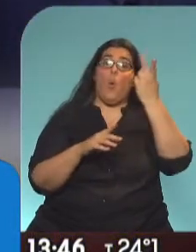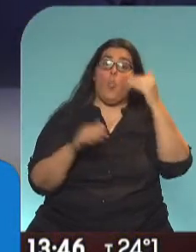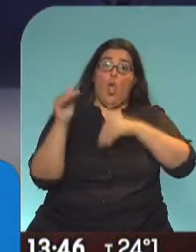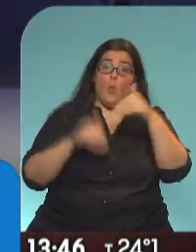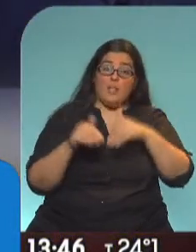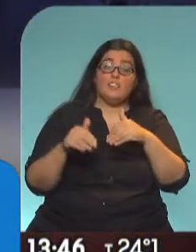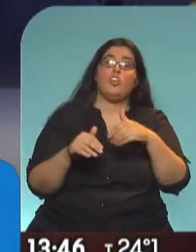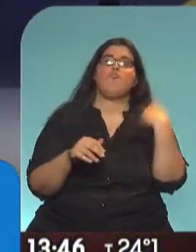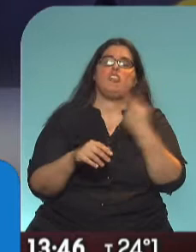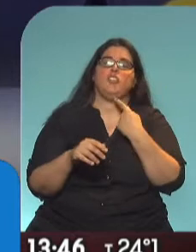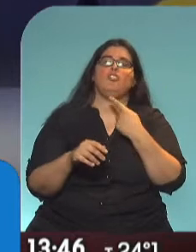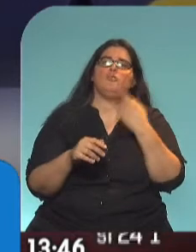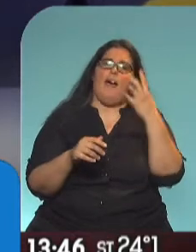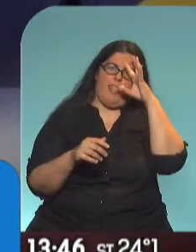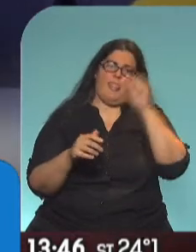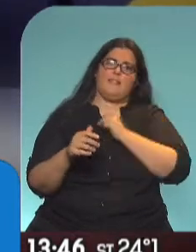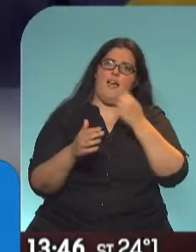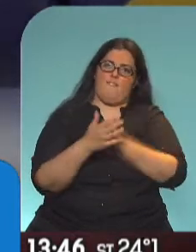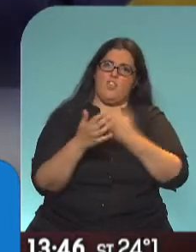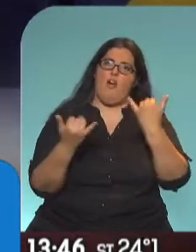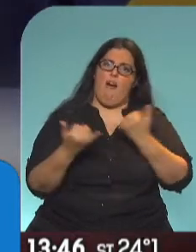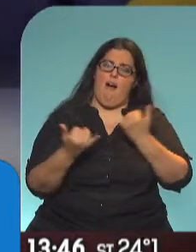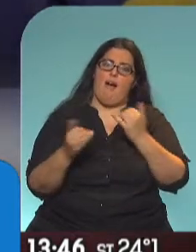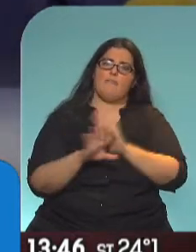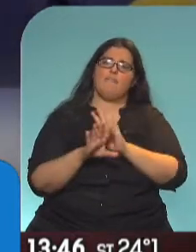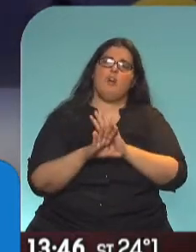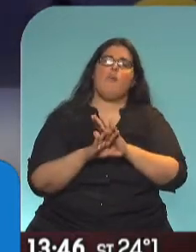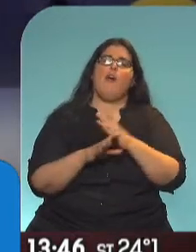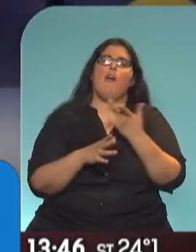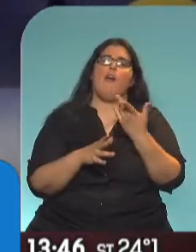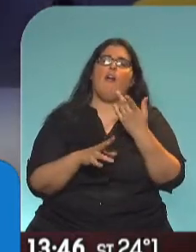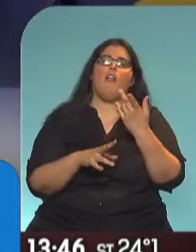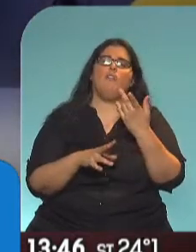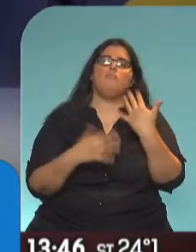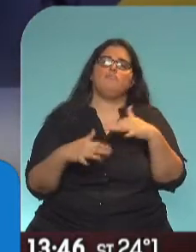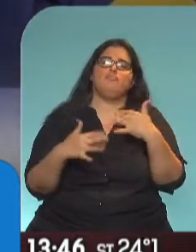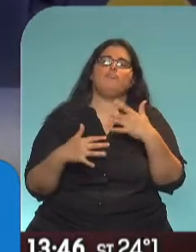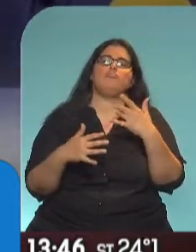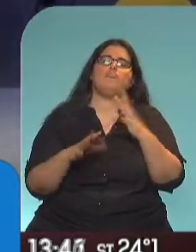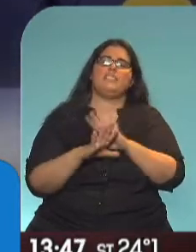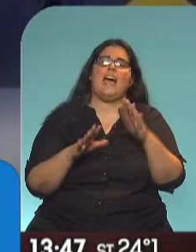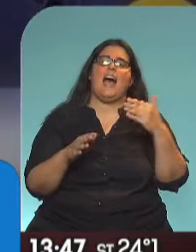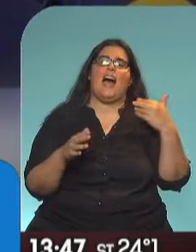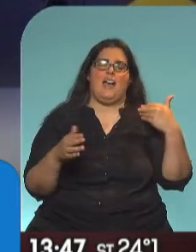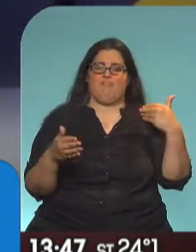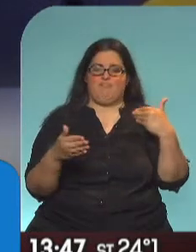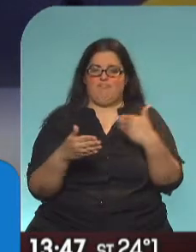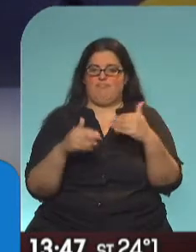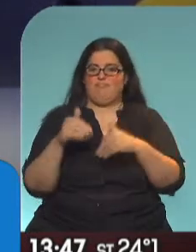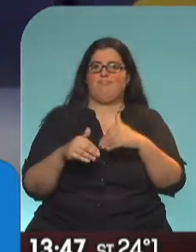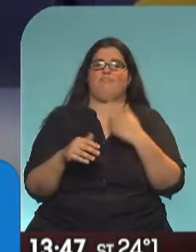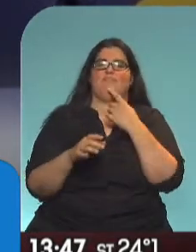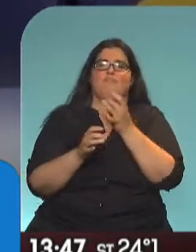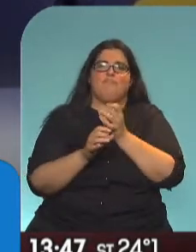temos grande desafio, que é essa onda de esperança, que já contagiou nessa reta final